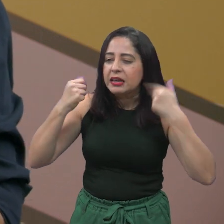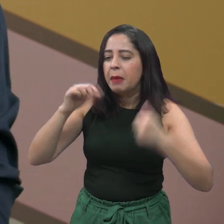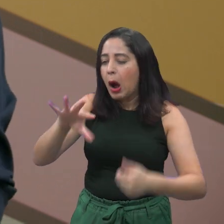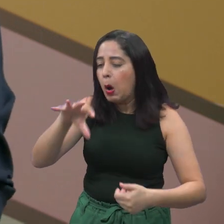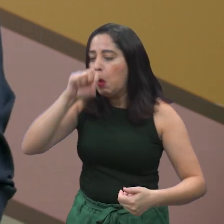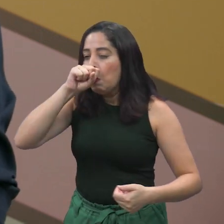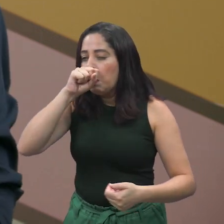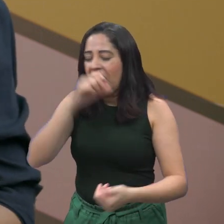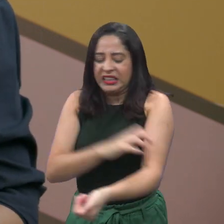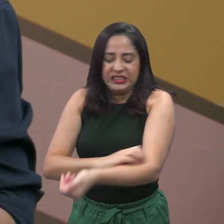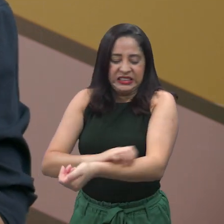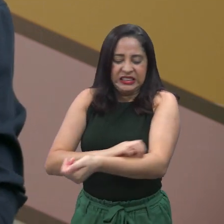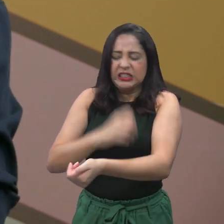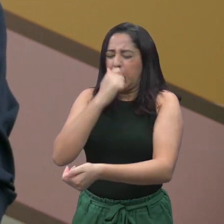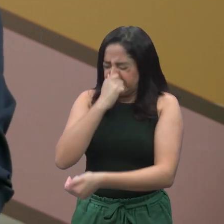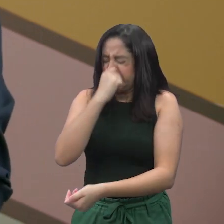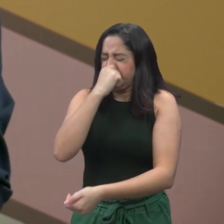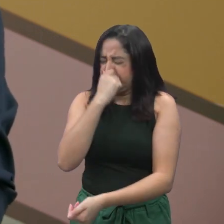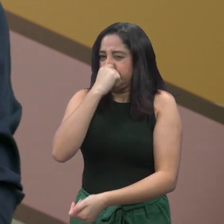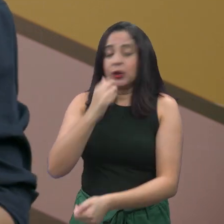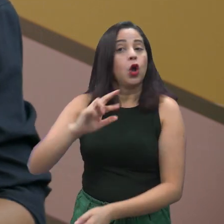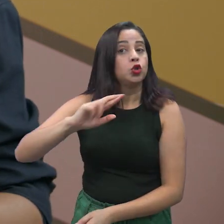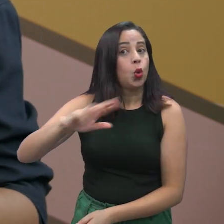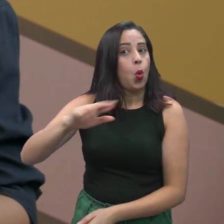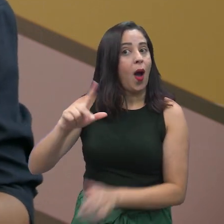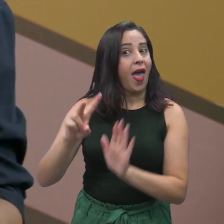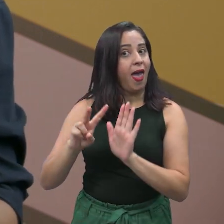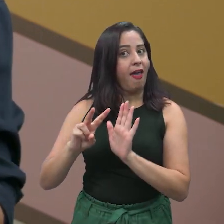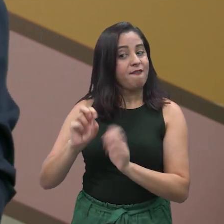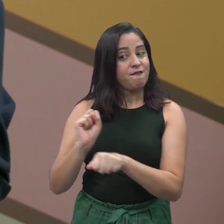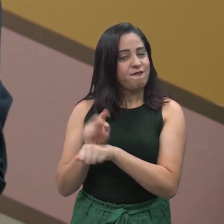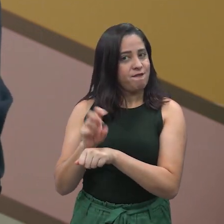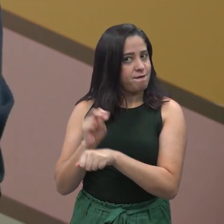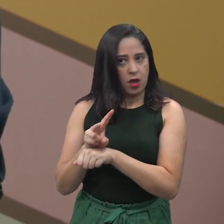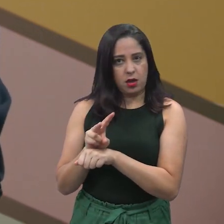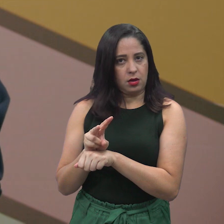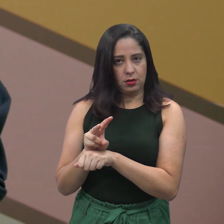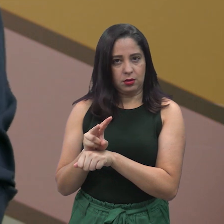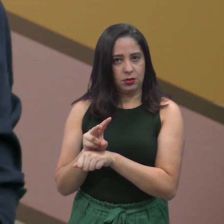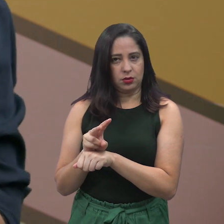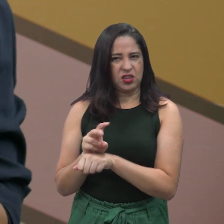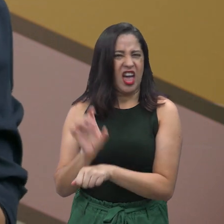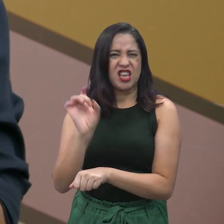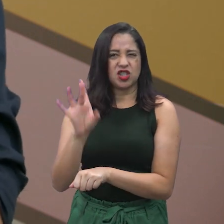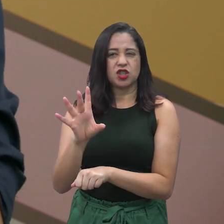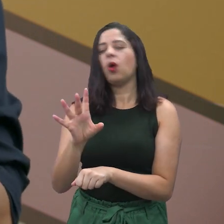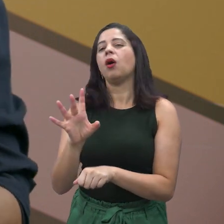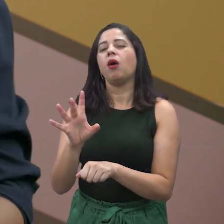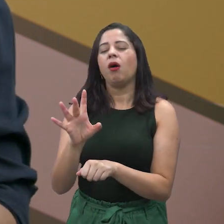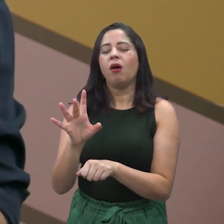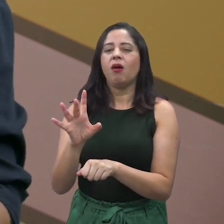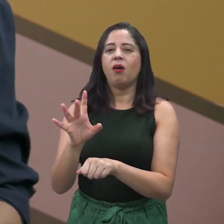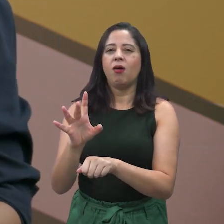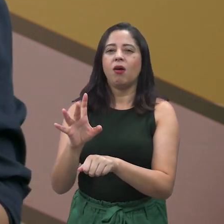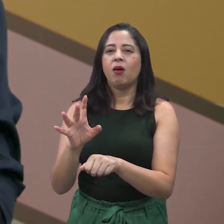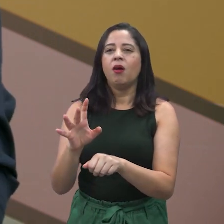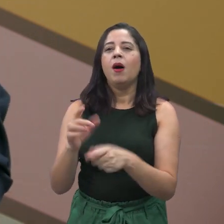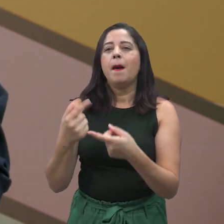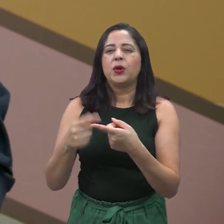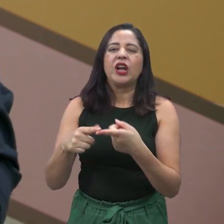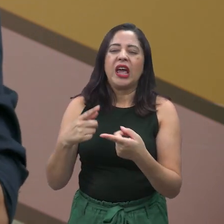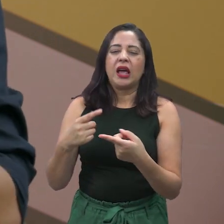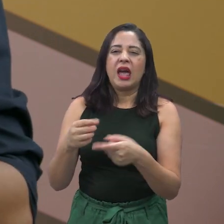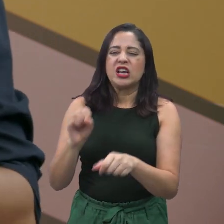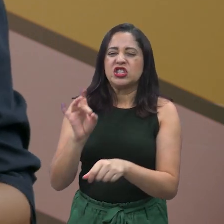reação exagerada. Não é um vírus atacando, mas nosso corpo reage, e às vezes até no começo é meio parecido. O nariz entope, coça, geralmente vem